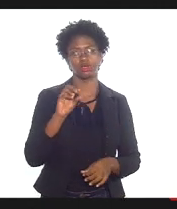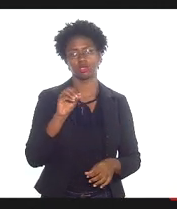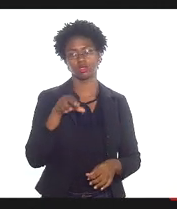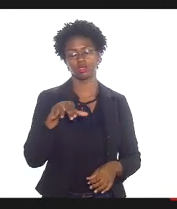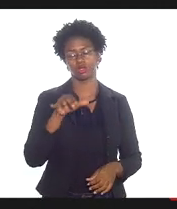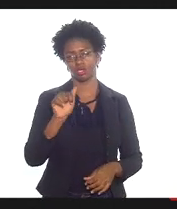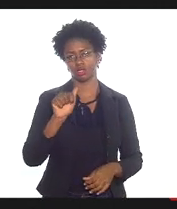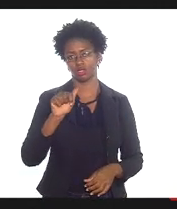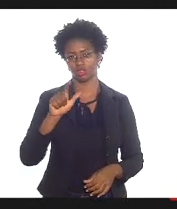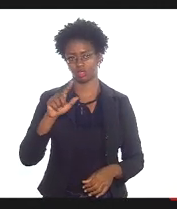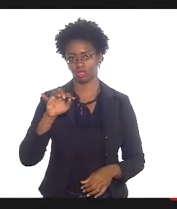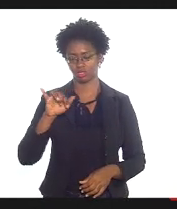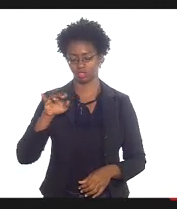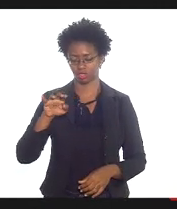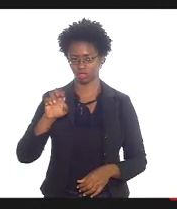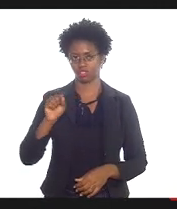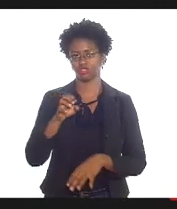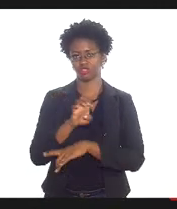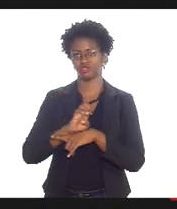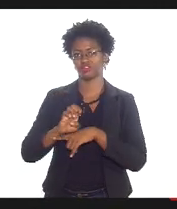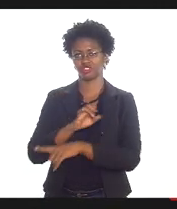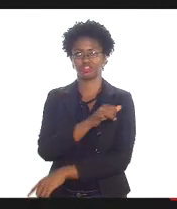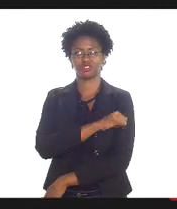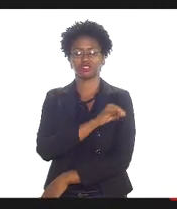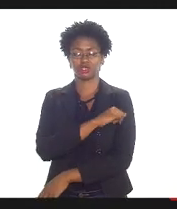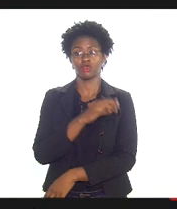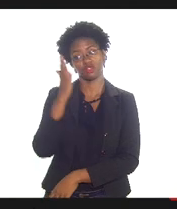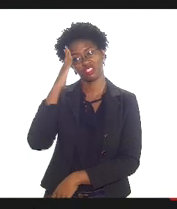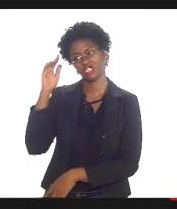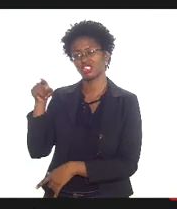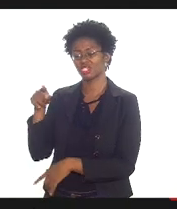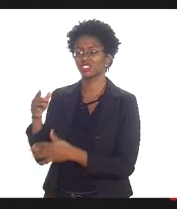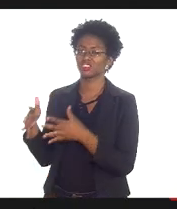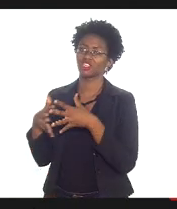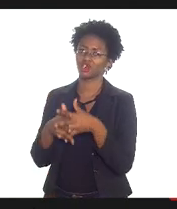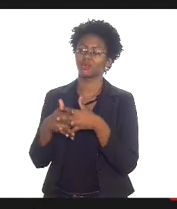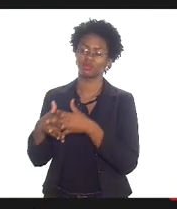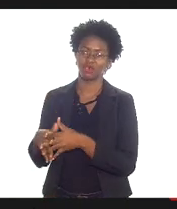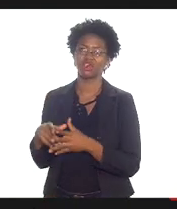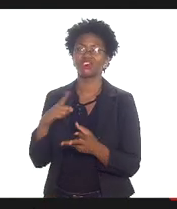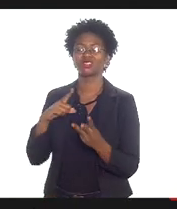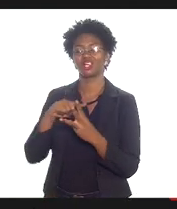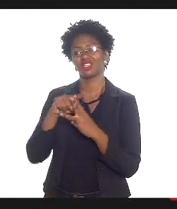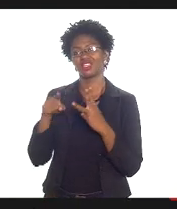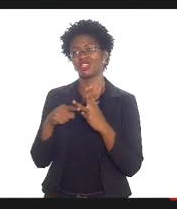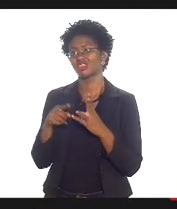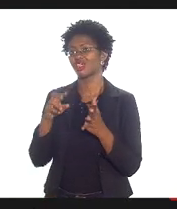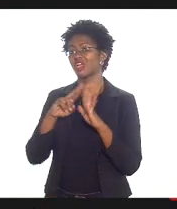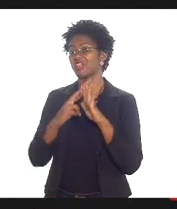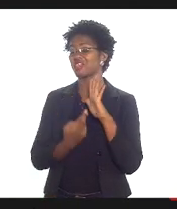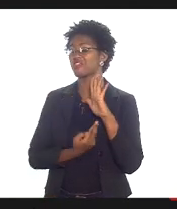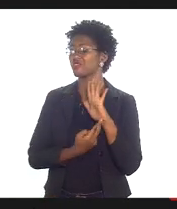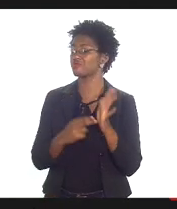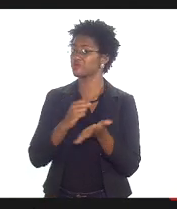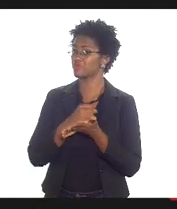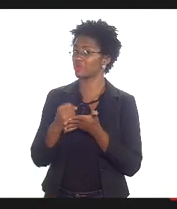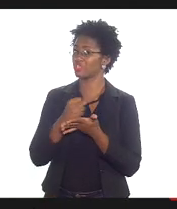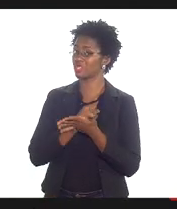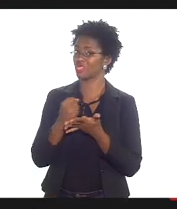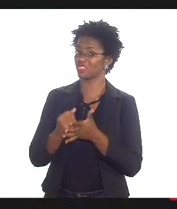Janeiro. Gente, eu sei que isso aqui é complicado, aqui nós temos três regimes de contratação